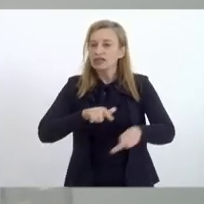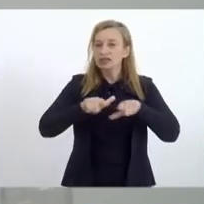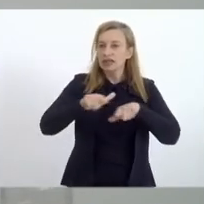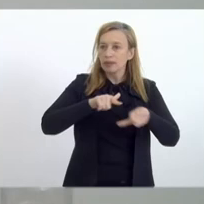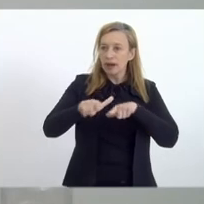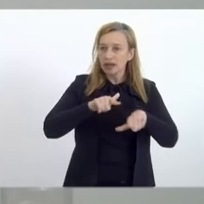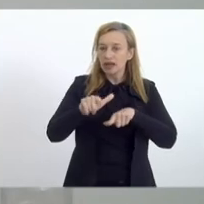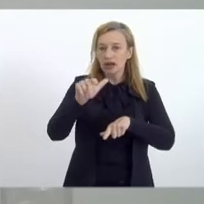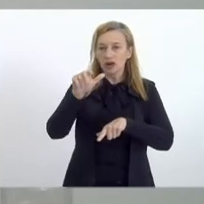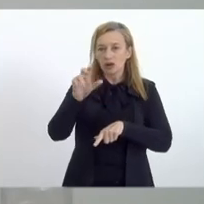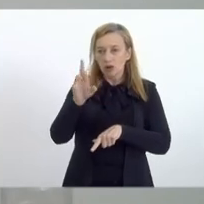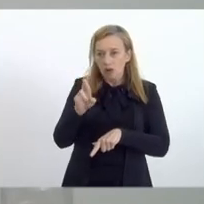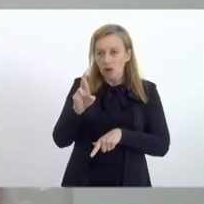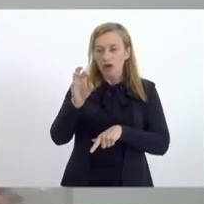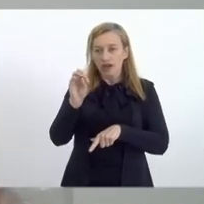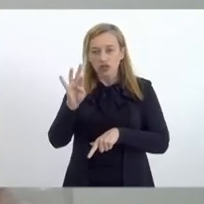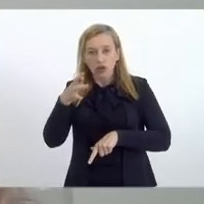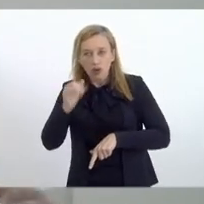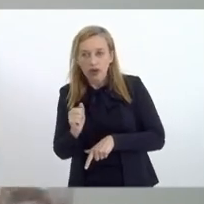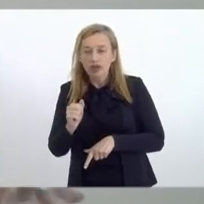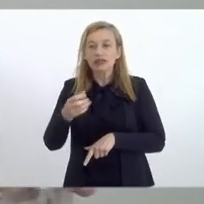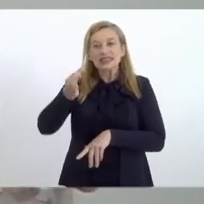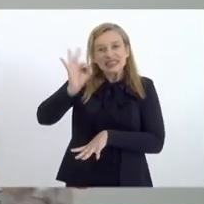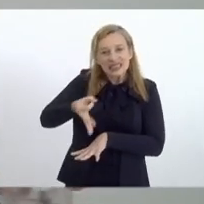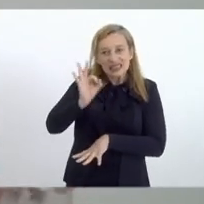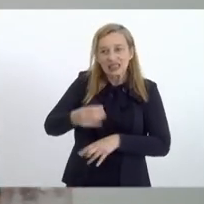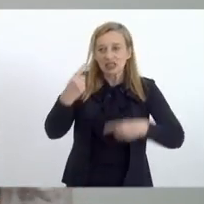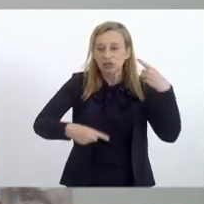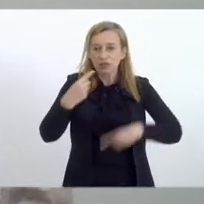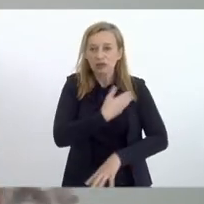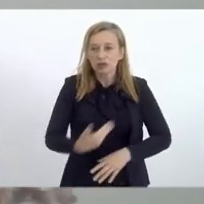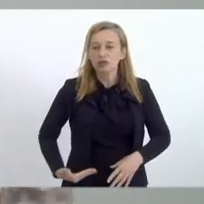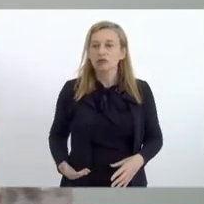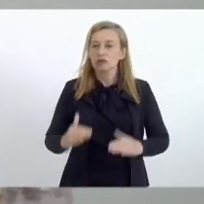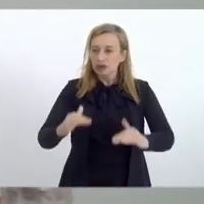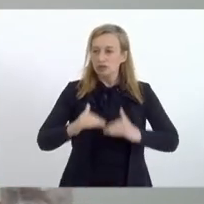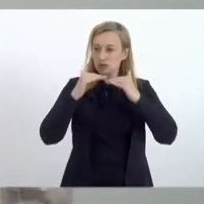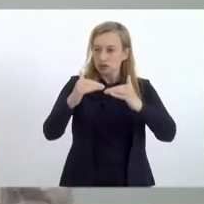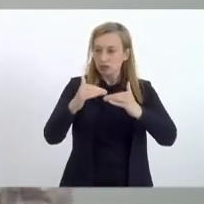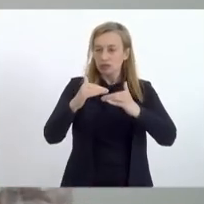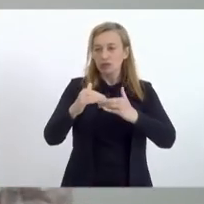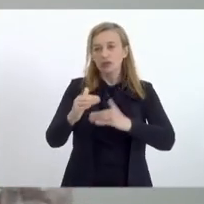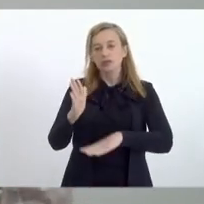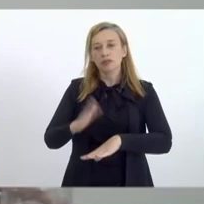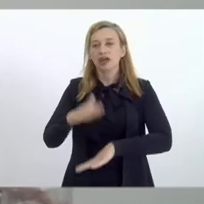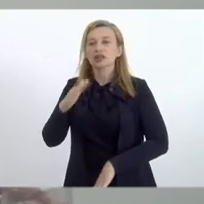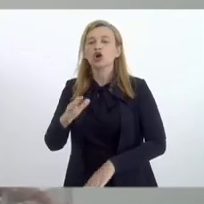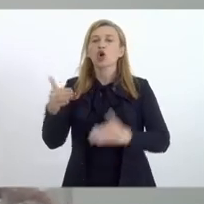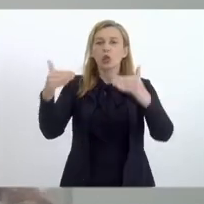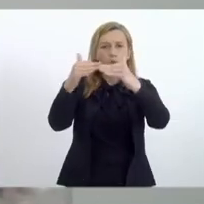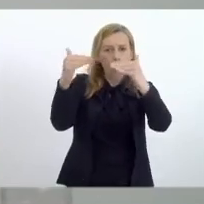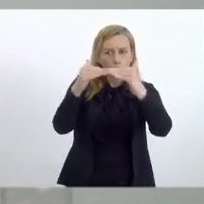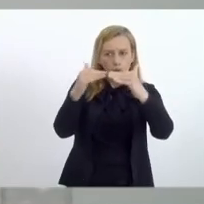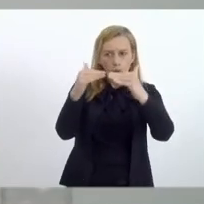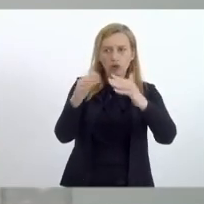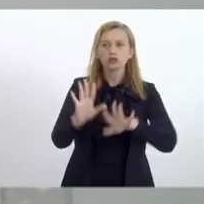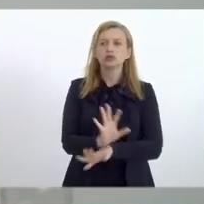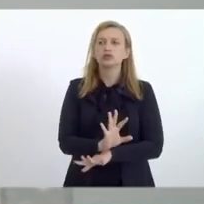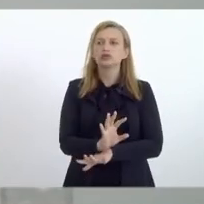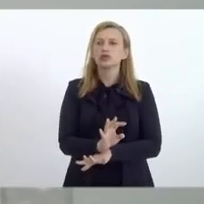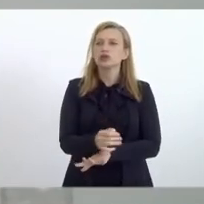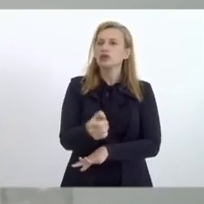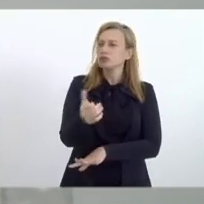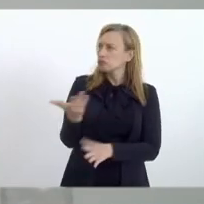oratória, eu tenho convicção que as políticas públicas no Rio vão ganhar um salto de qualidade. Concordo. Assim, acho que é quase